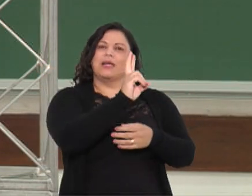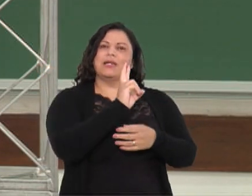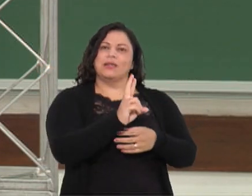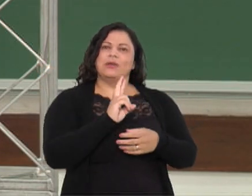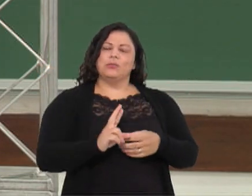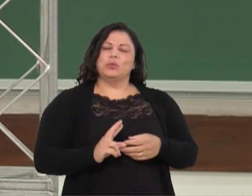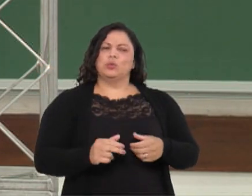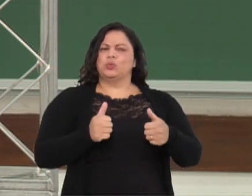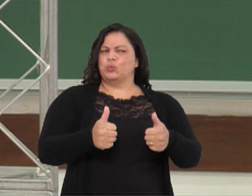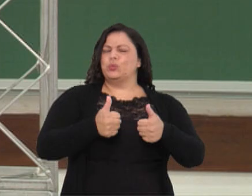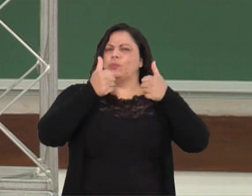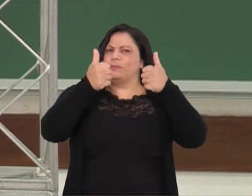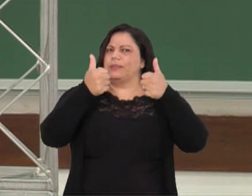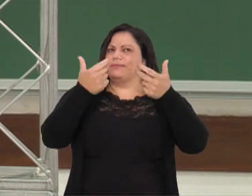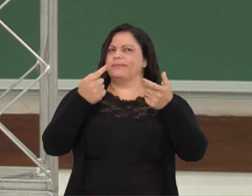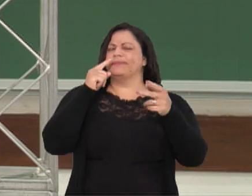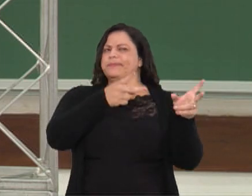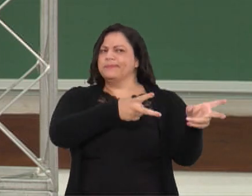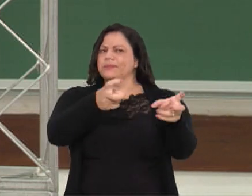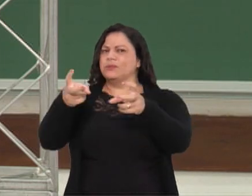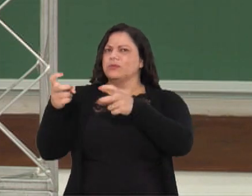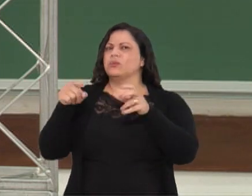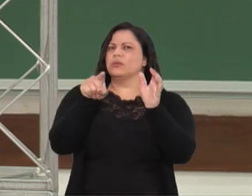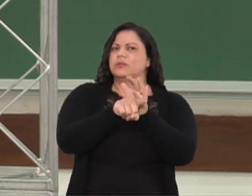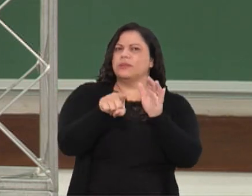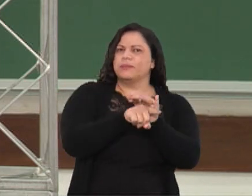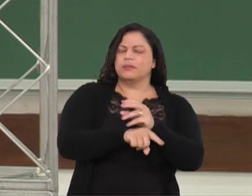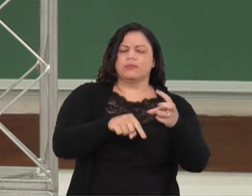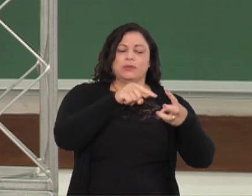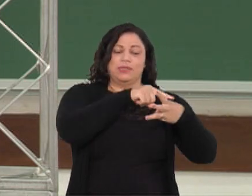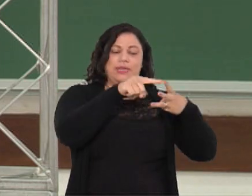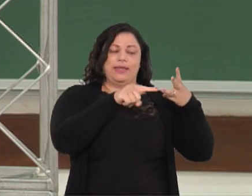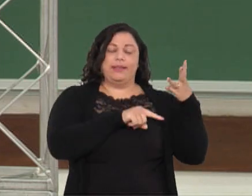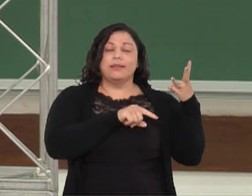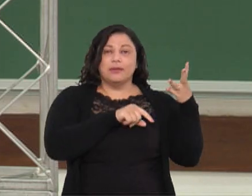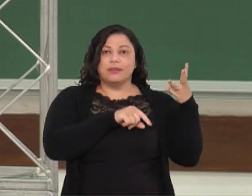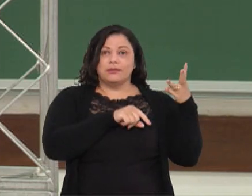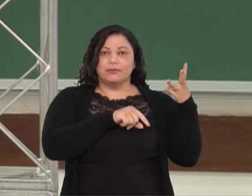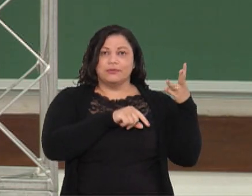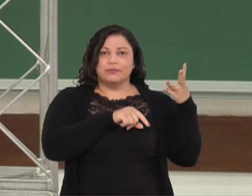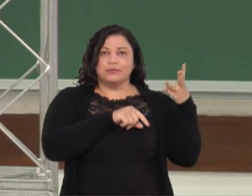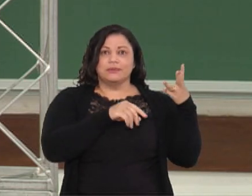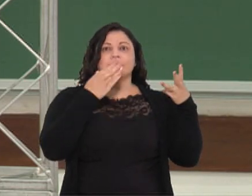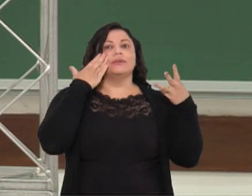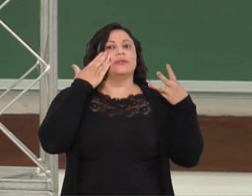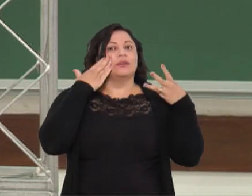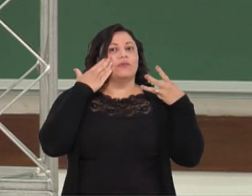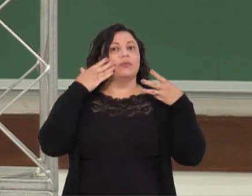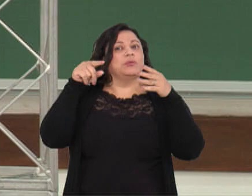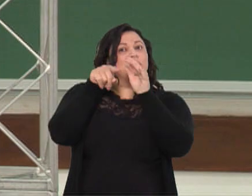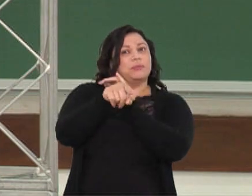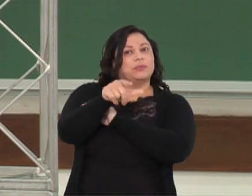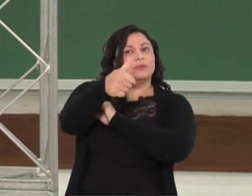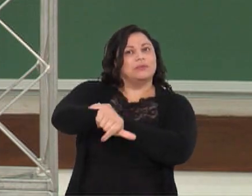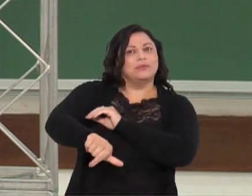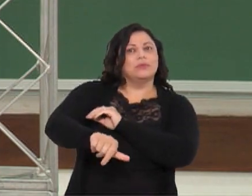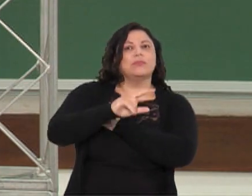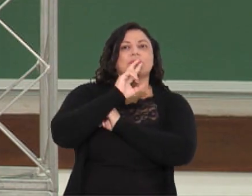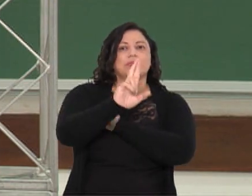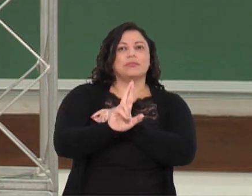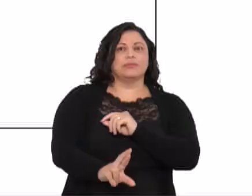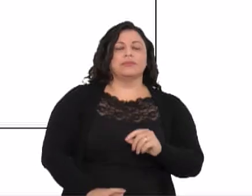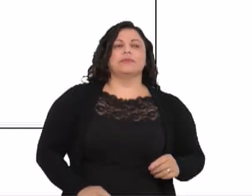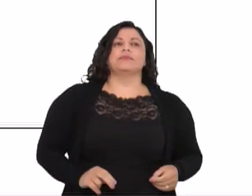essa pergunta. Você observou que essa pergunta tem 3 partes. Então vamos lá de novo a pergunta e as respostas.